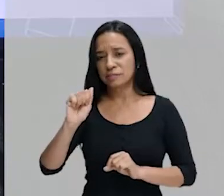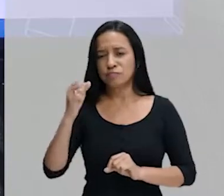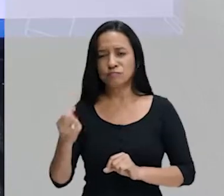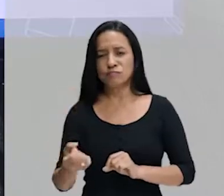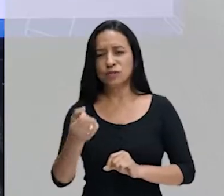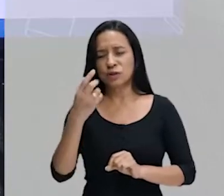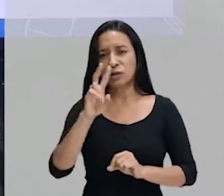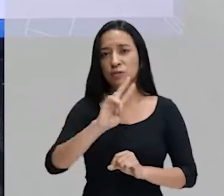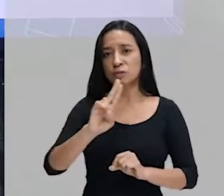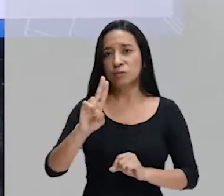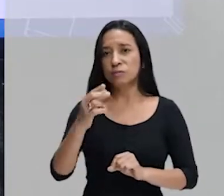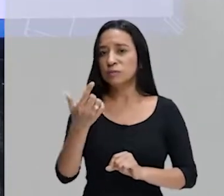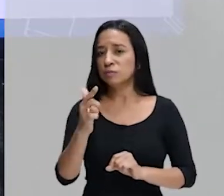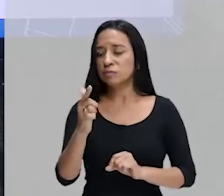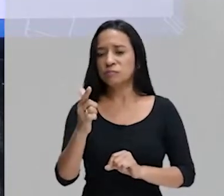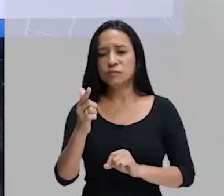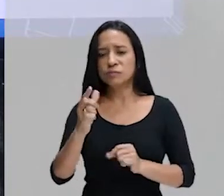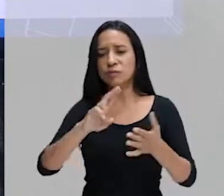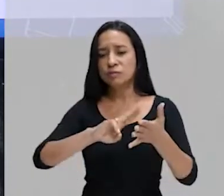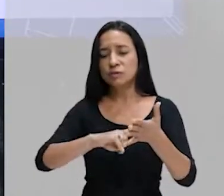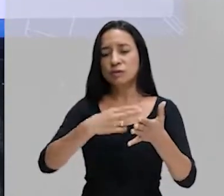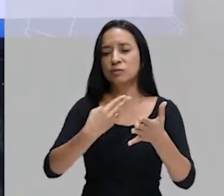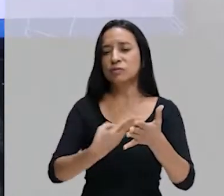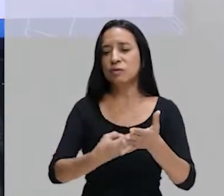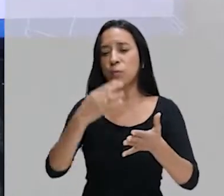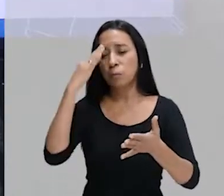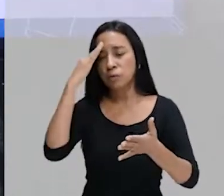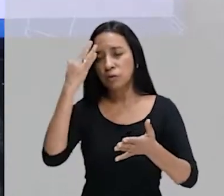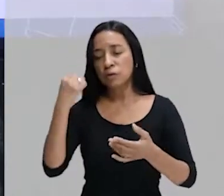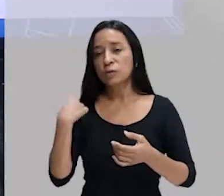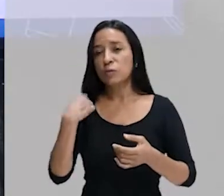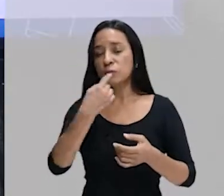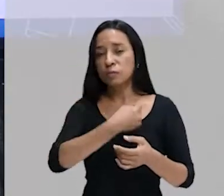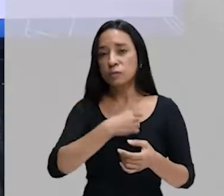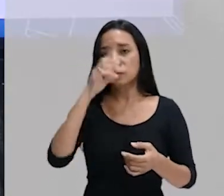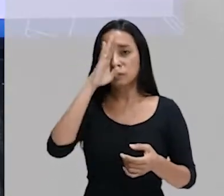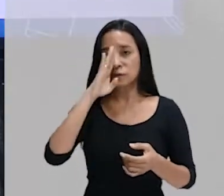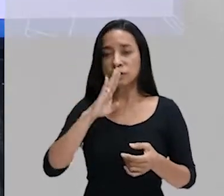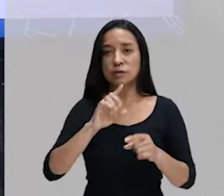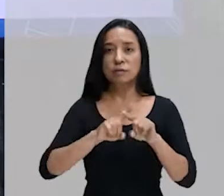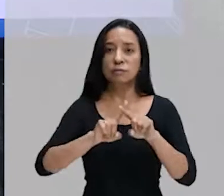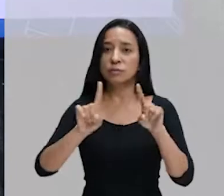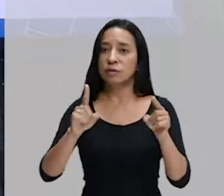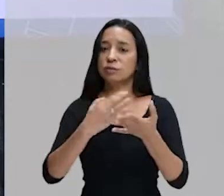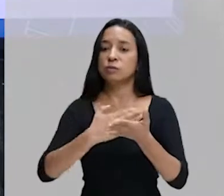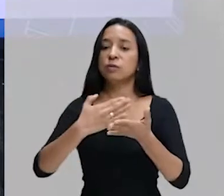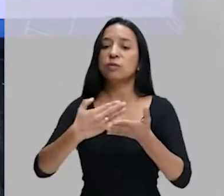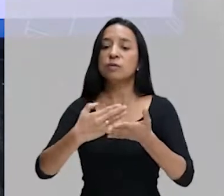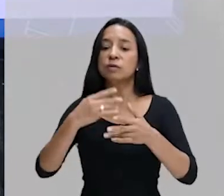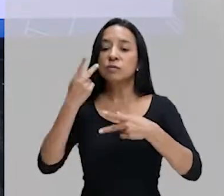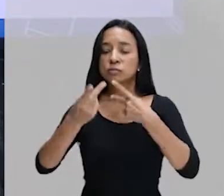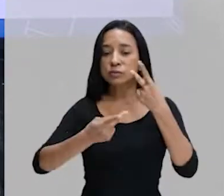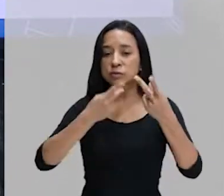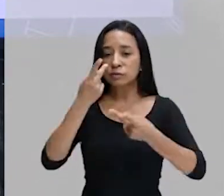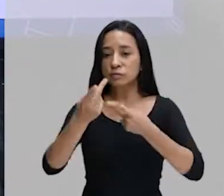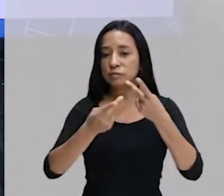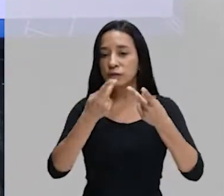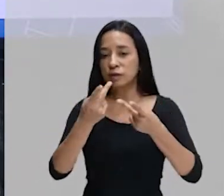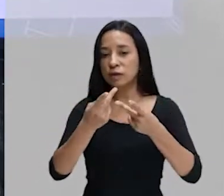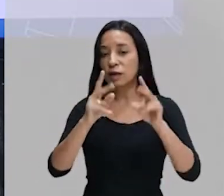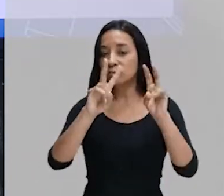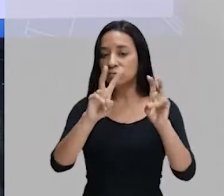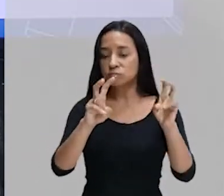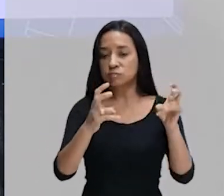tradução compreensível para nós, brasileiros. Porém, quando nós começamos a falar desse